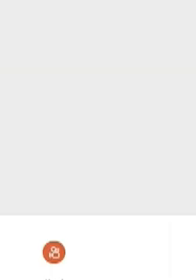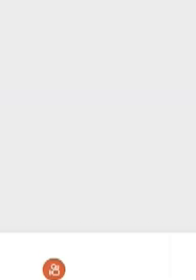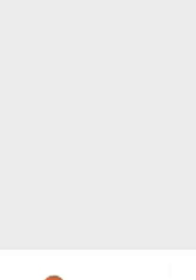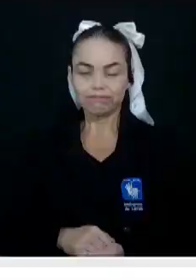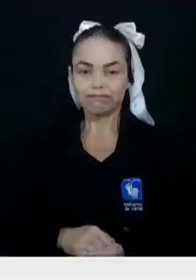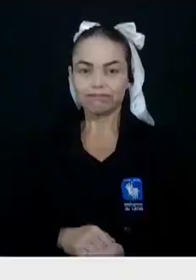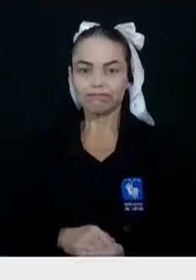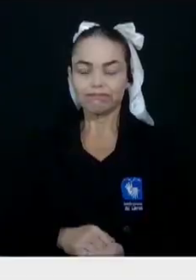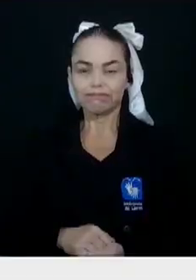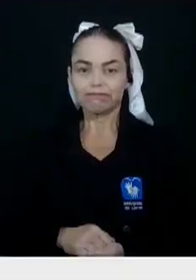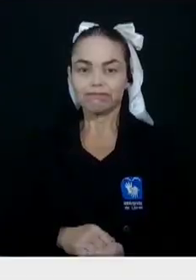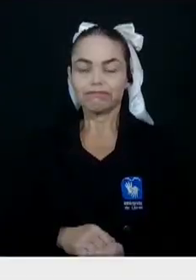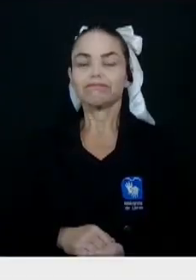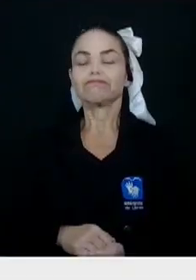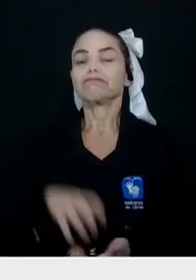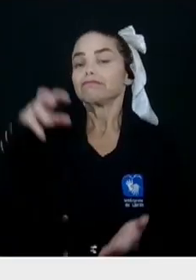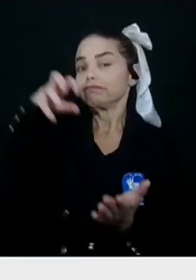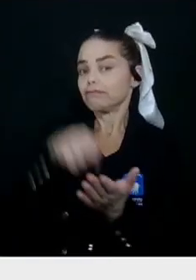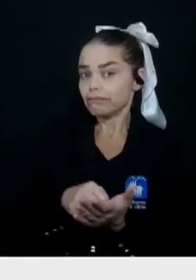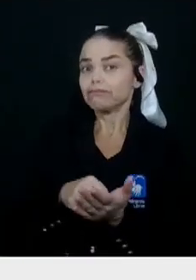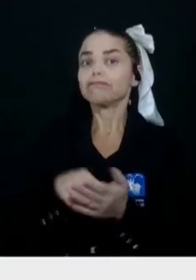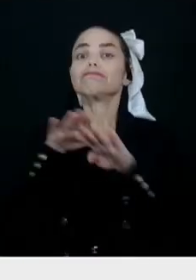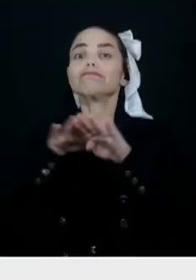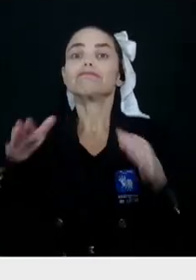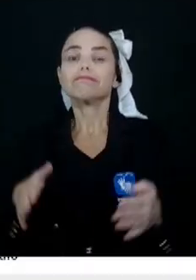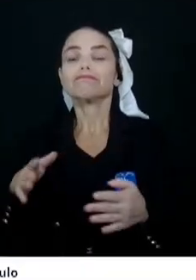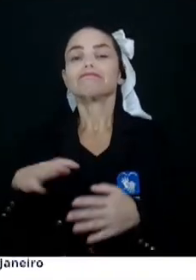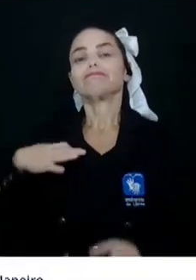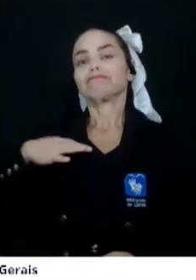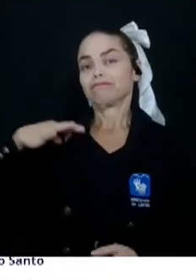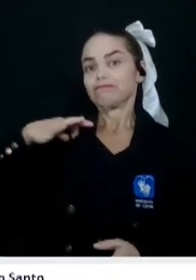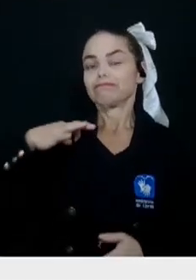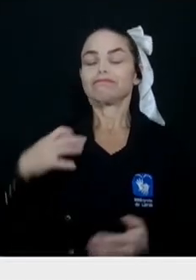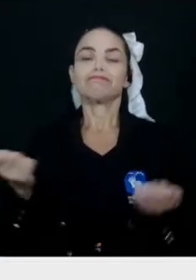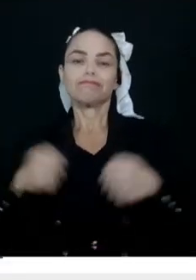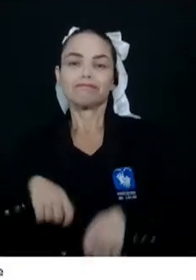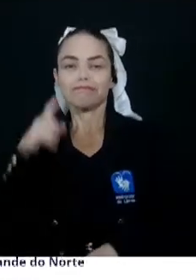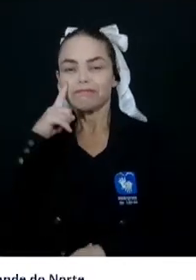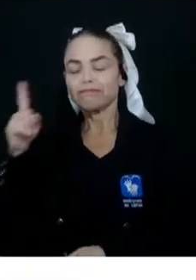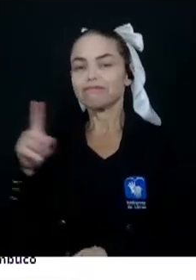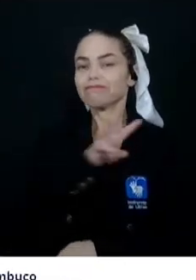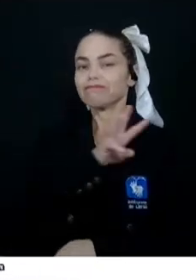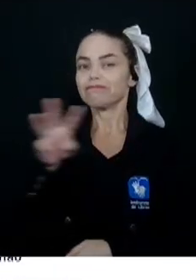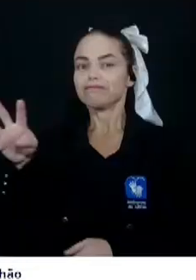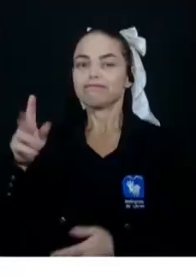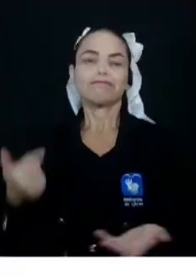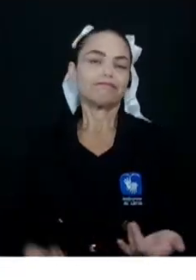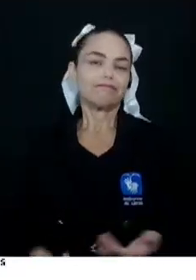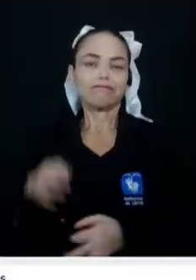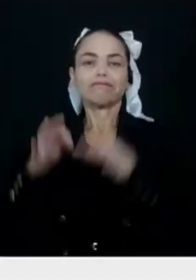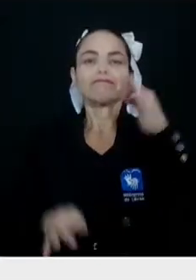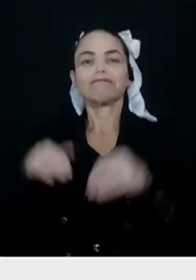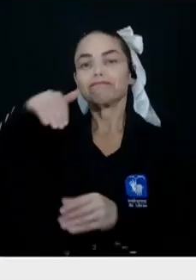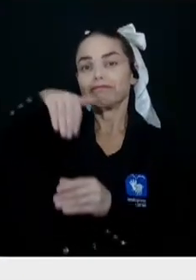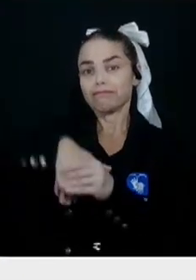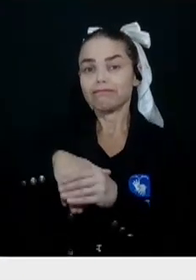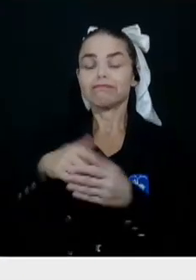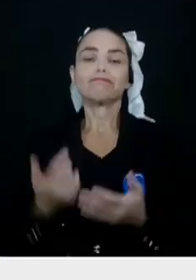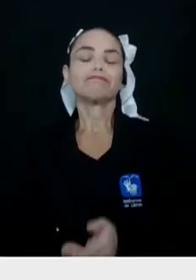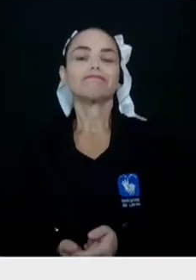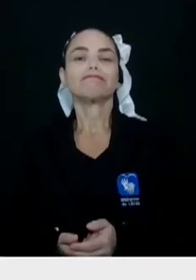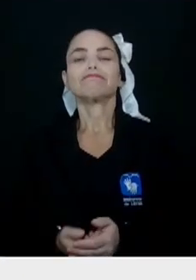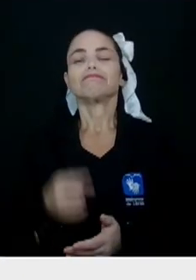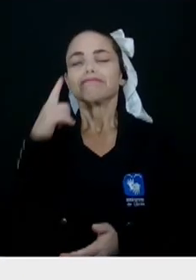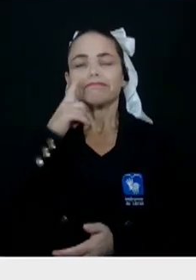As inscrições para mesários voluntários podem ser feitas online pelo site da Justiça Eleitoral com o preenchimento do formulário